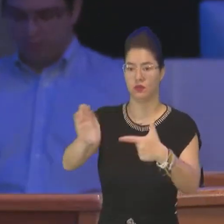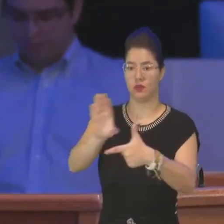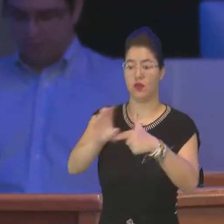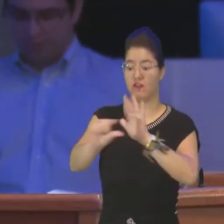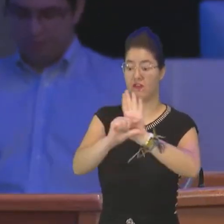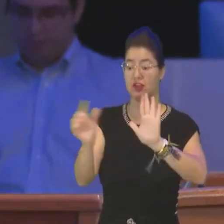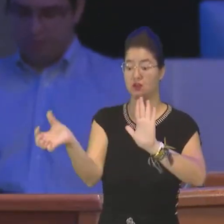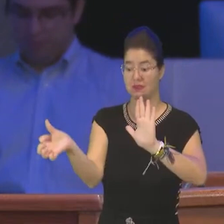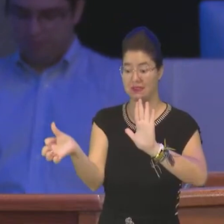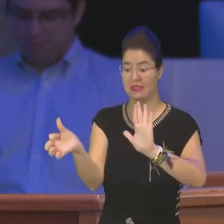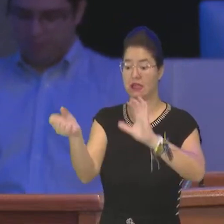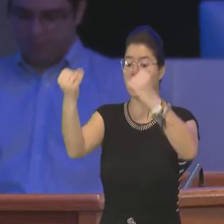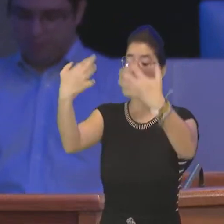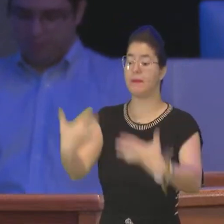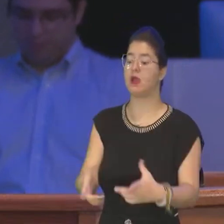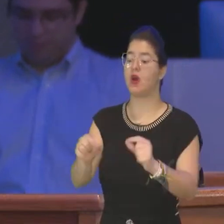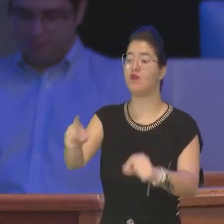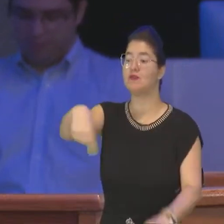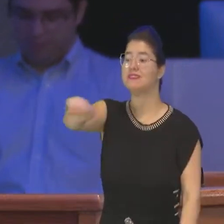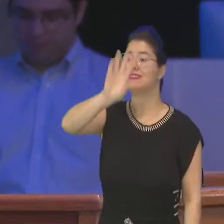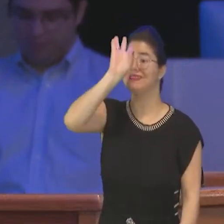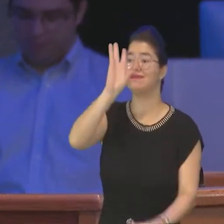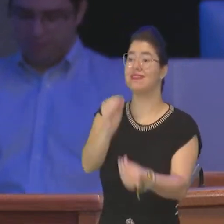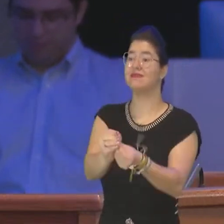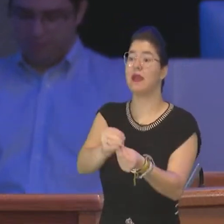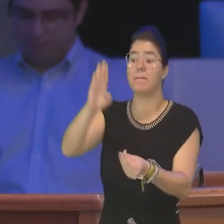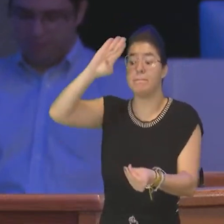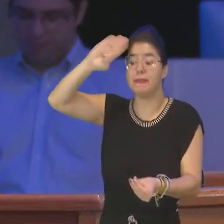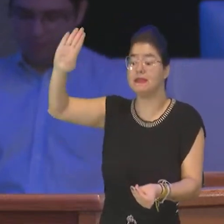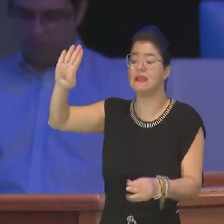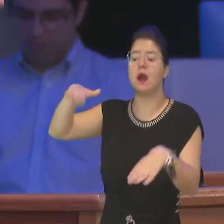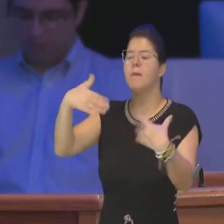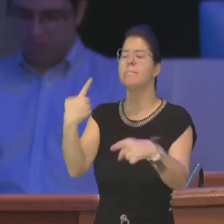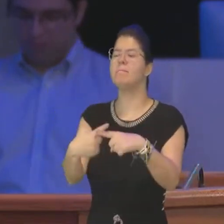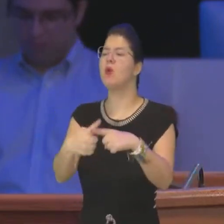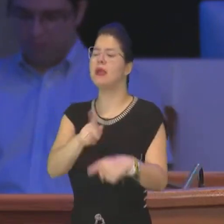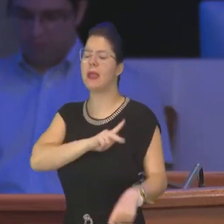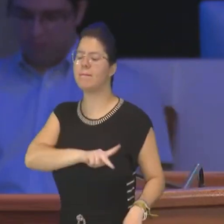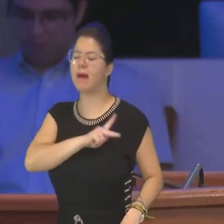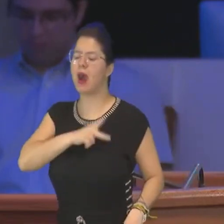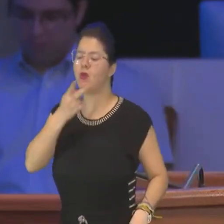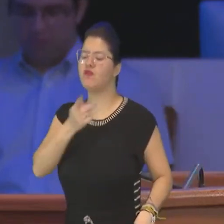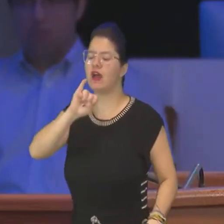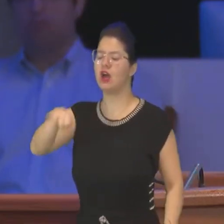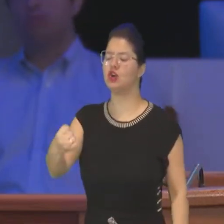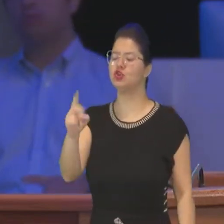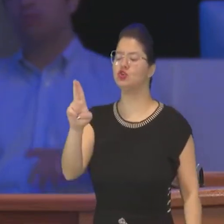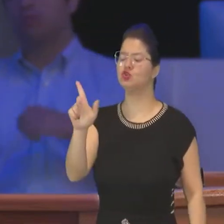número 6, para que o irmão entenda este princípio. Por que então Paulo fala julgo desigual?